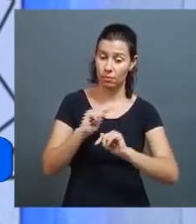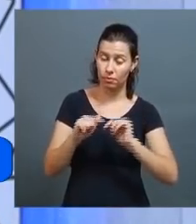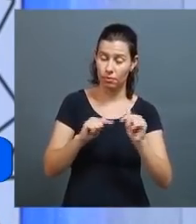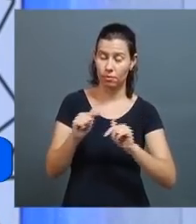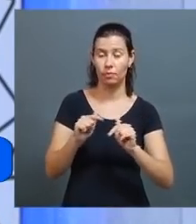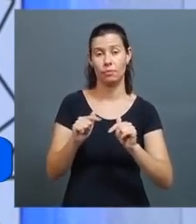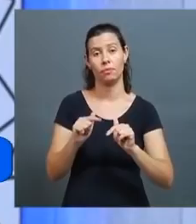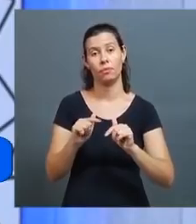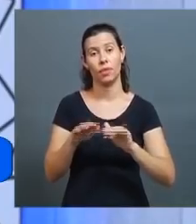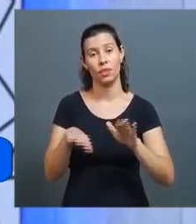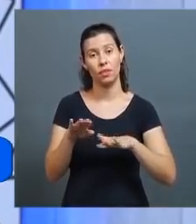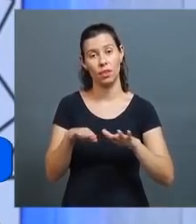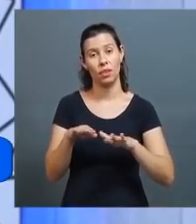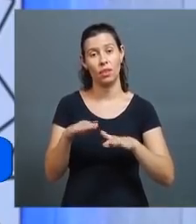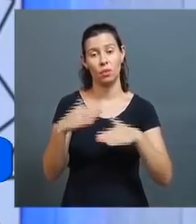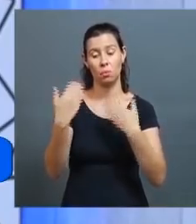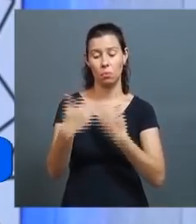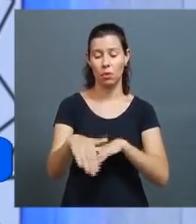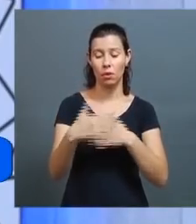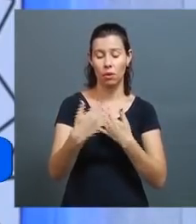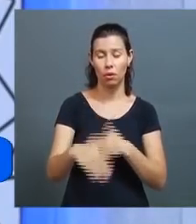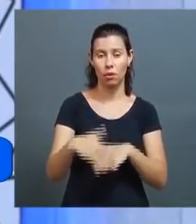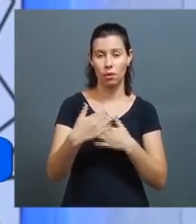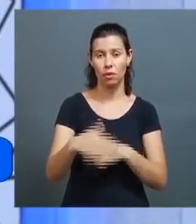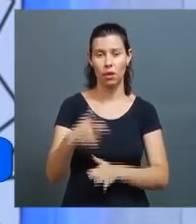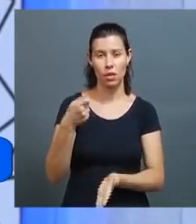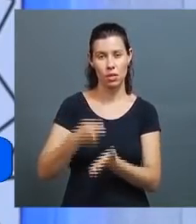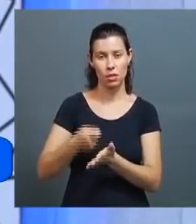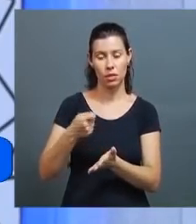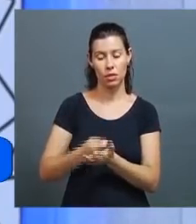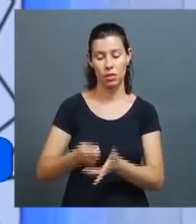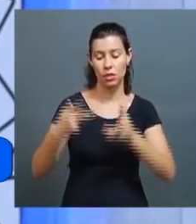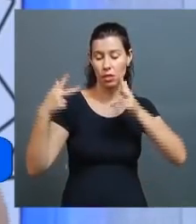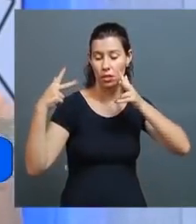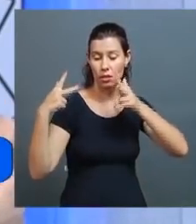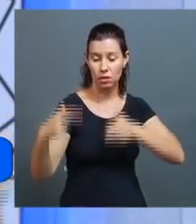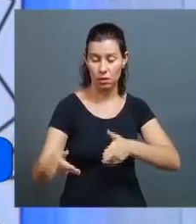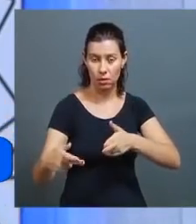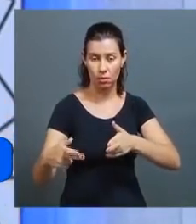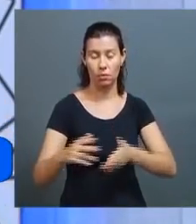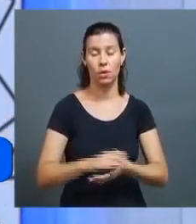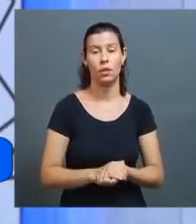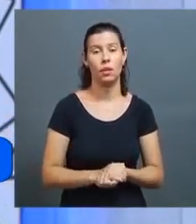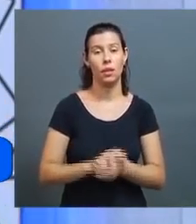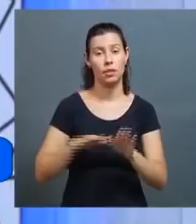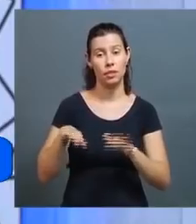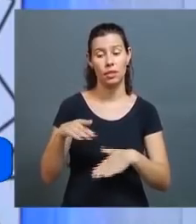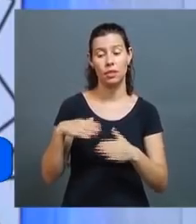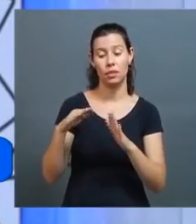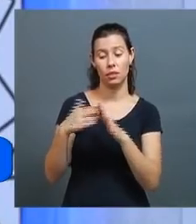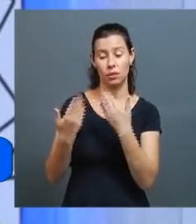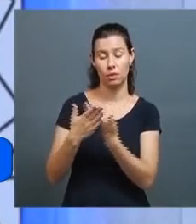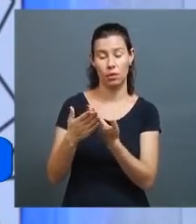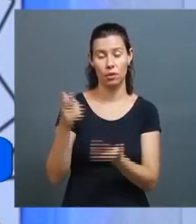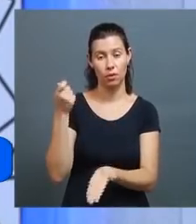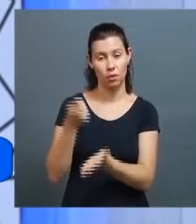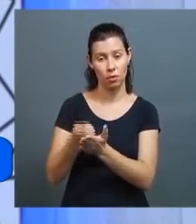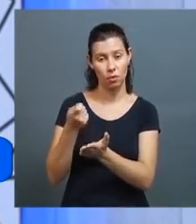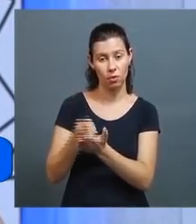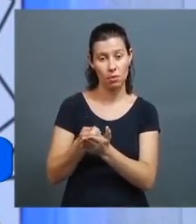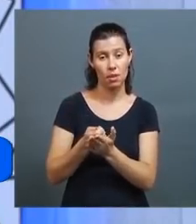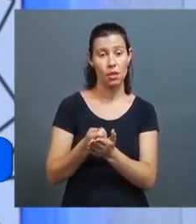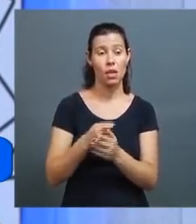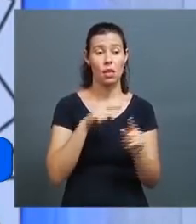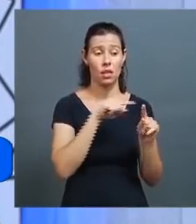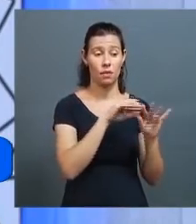atividades, cobra na avaliação do mesmo jeito. Então, a criança ela se sente cobrada na escola, ela não se sente amparada, não se sente amparada na família. Então,